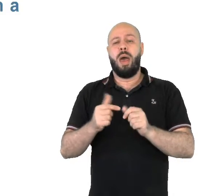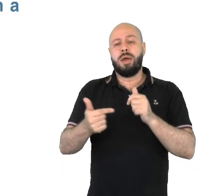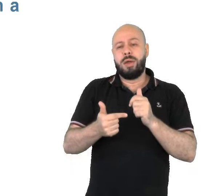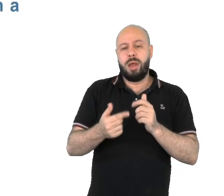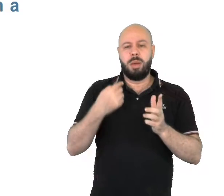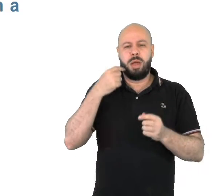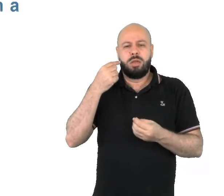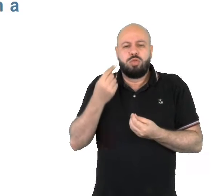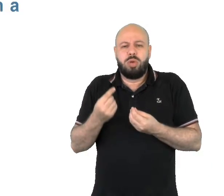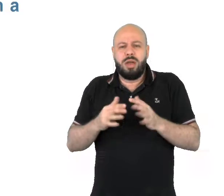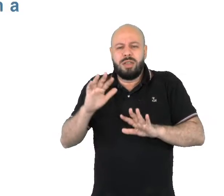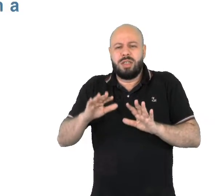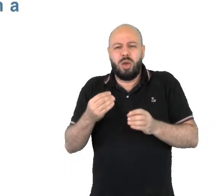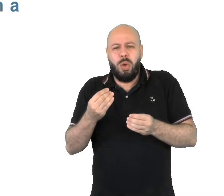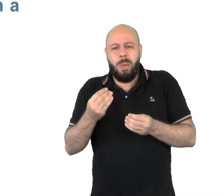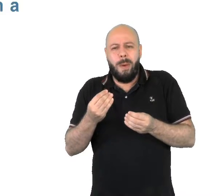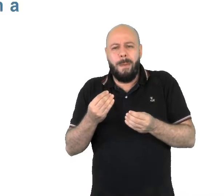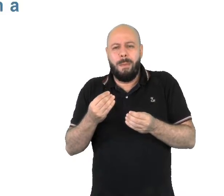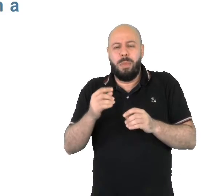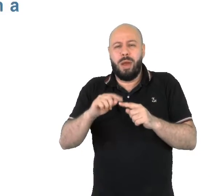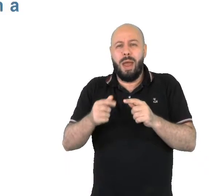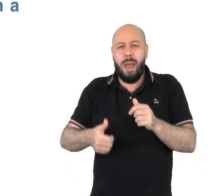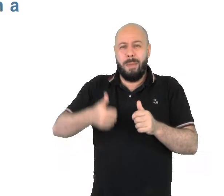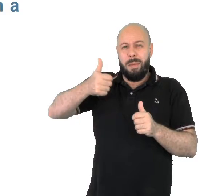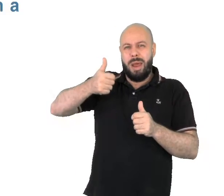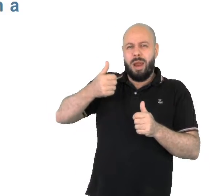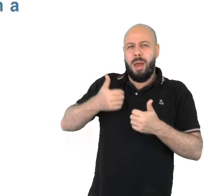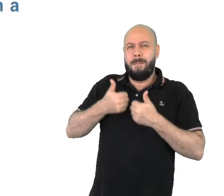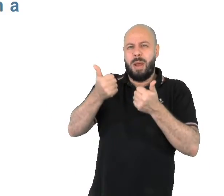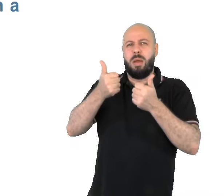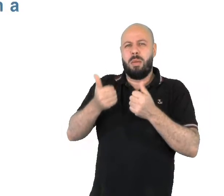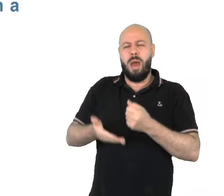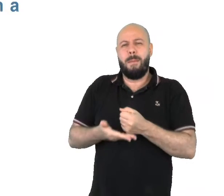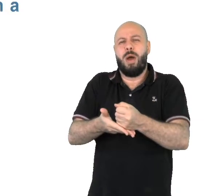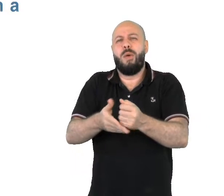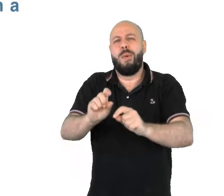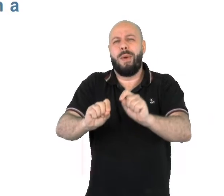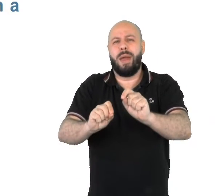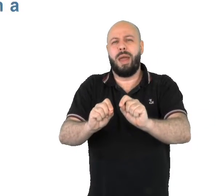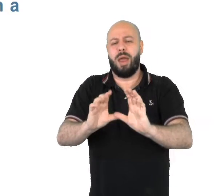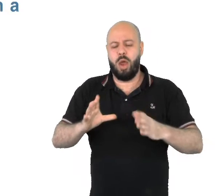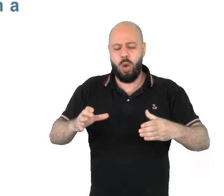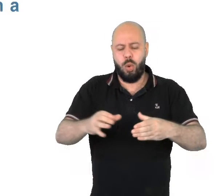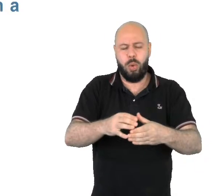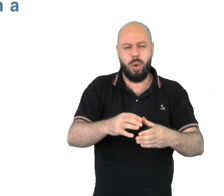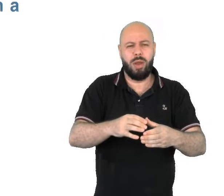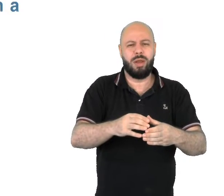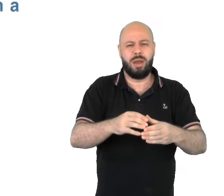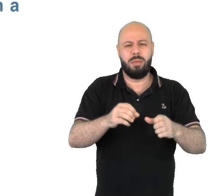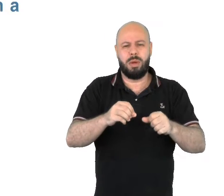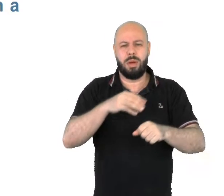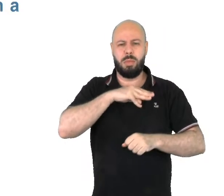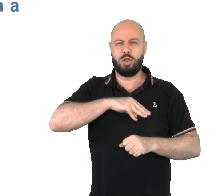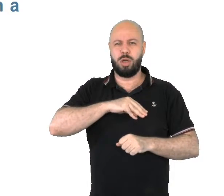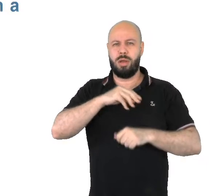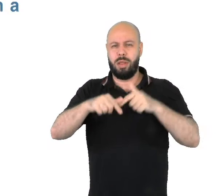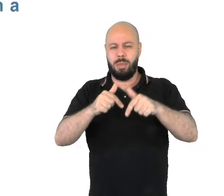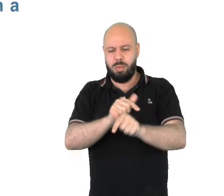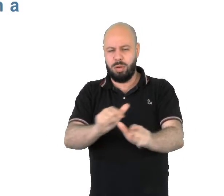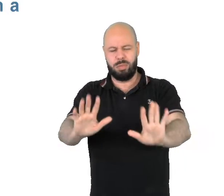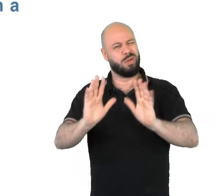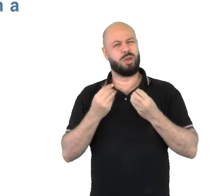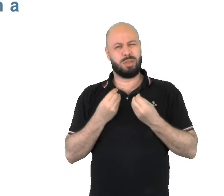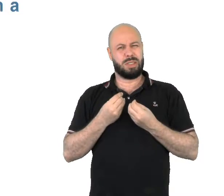no seu sucesso pelas primeiras, que teoricamente apoiavam as ações das congregações de missões. O que é